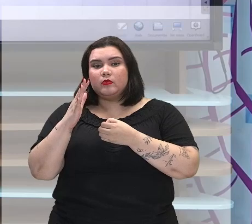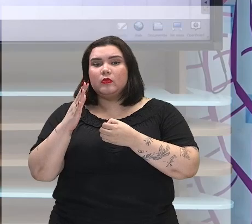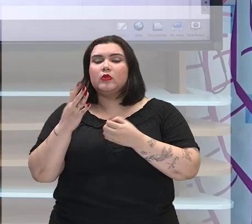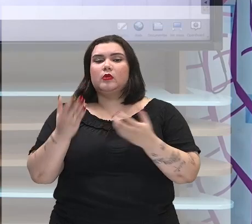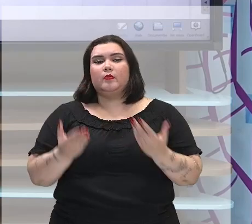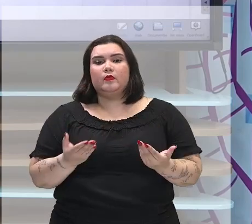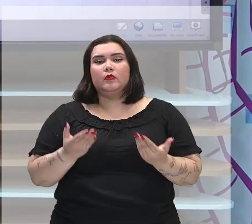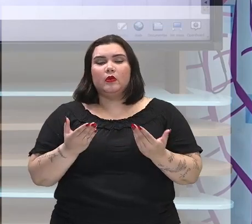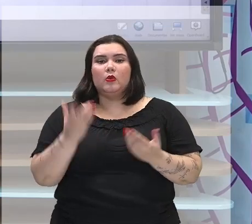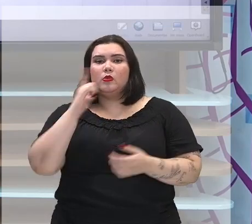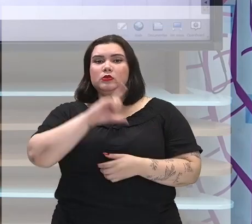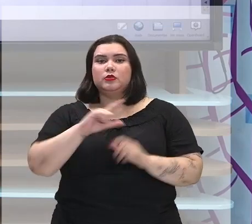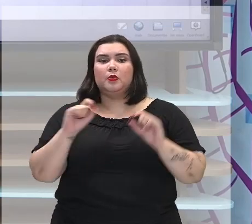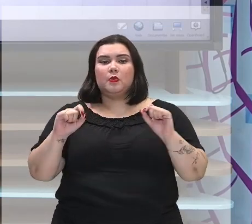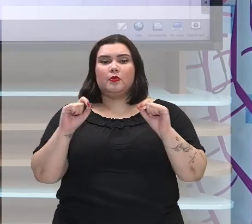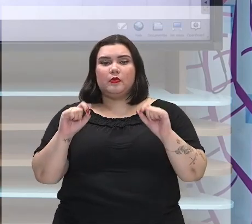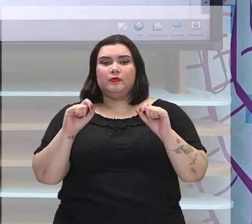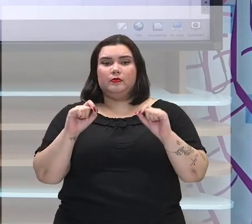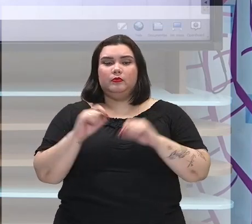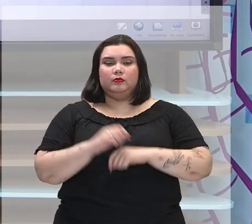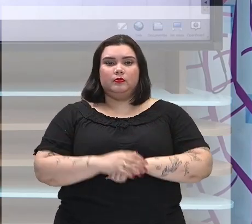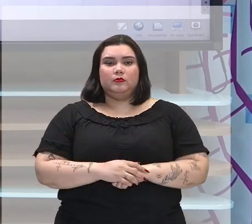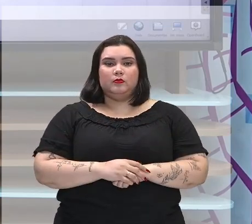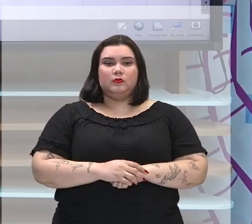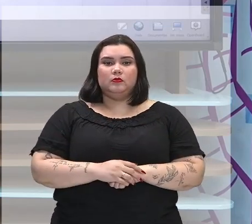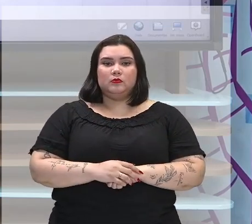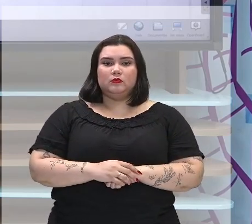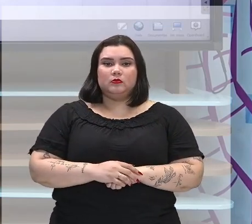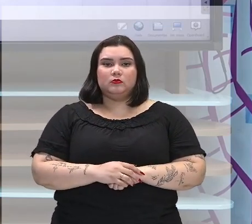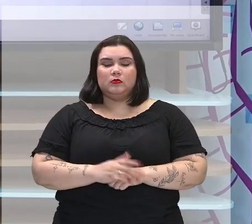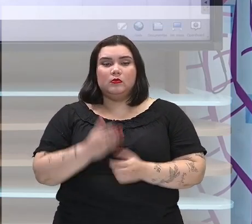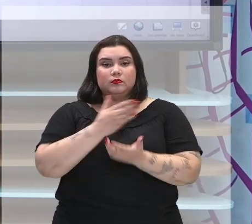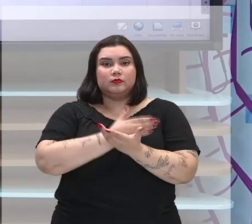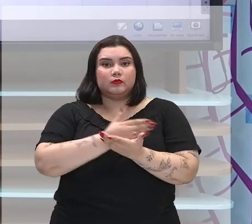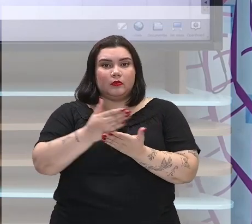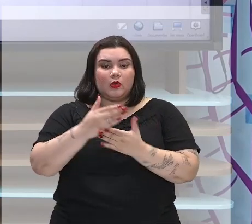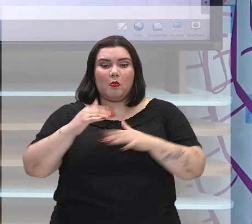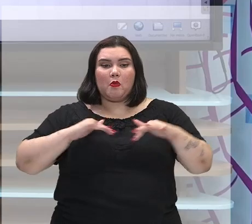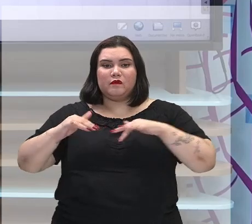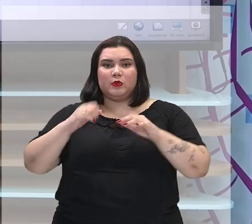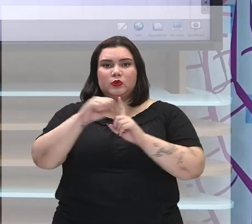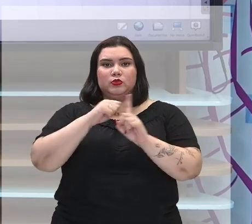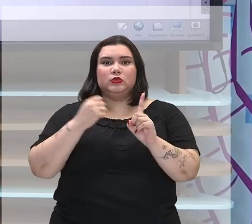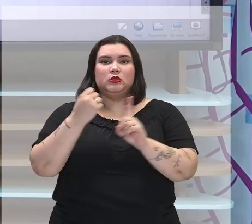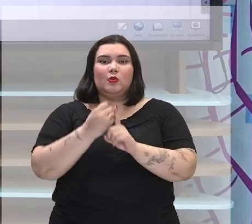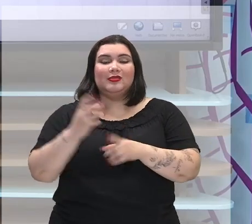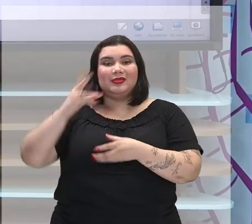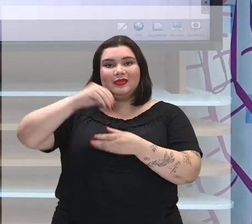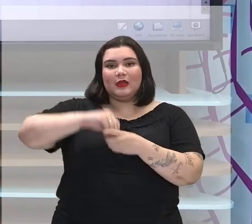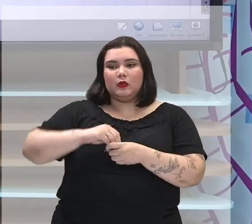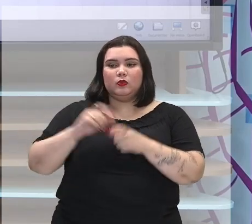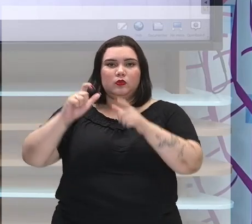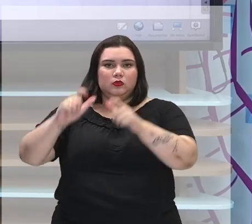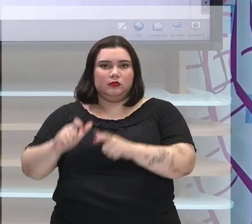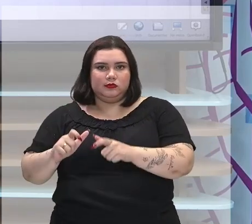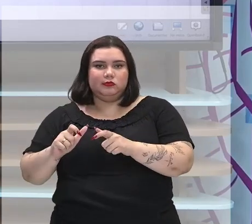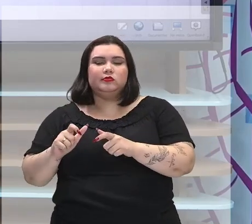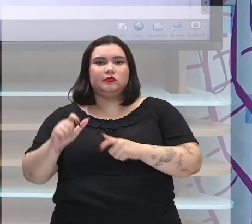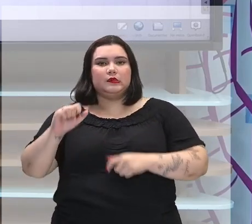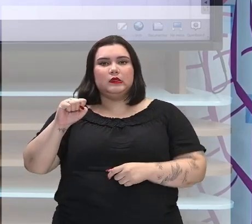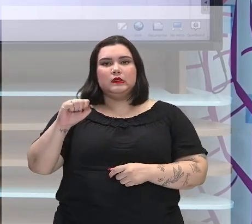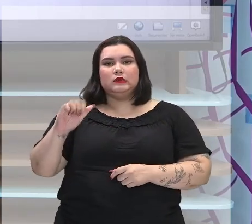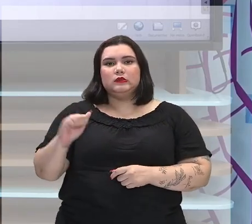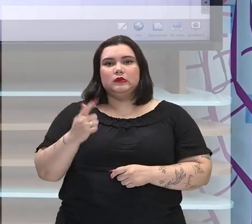que gera-se esse movimento dentro da ilha de São Domingos, né? Ao ponto de que